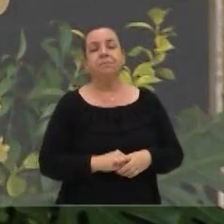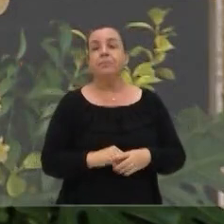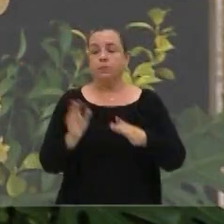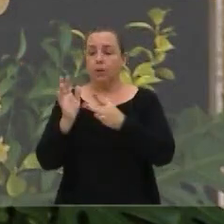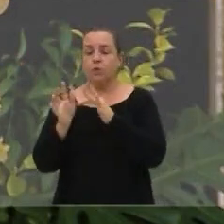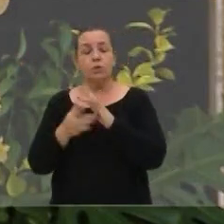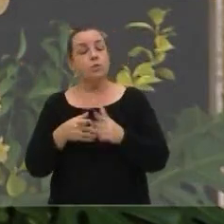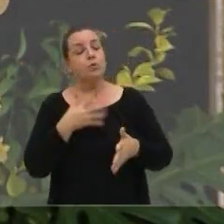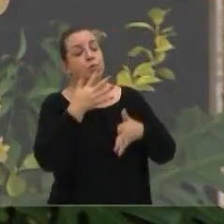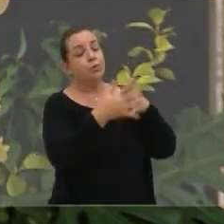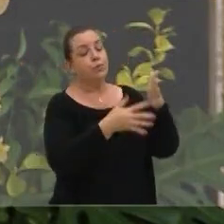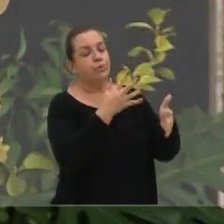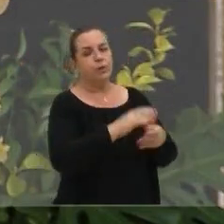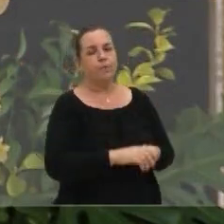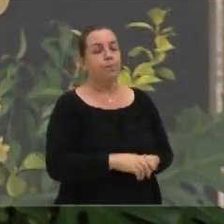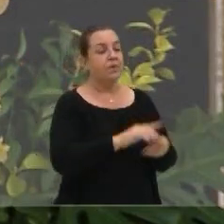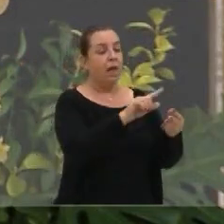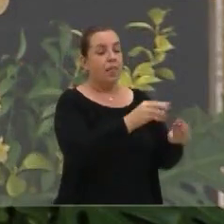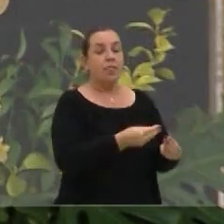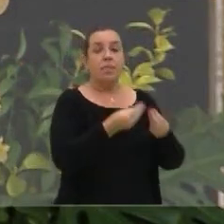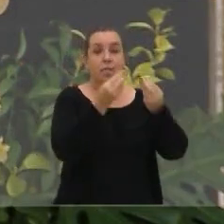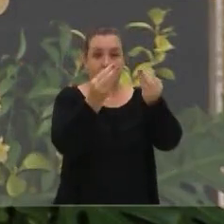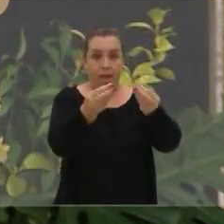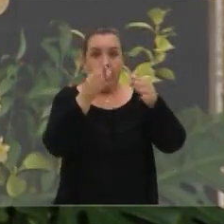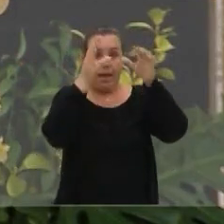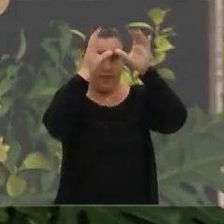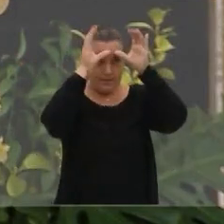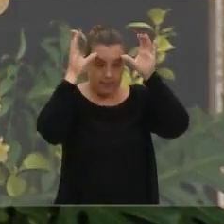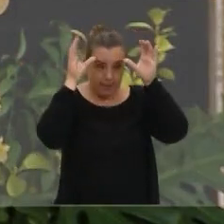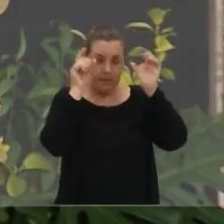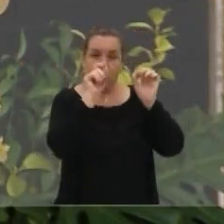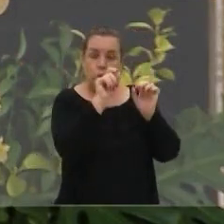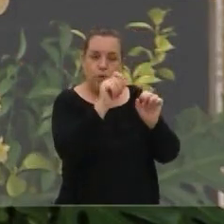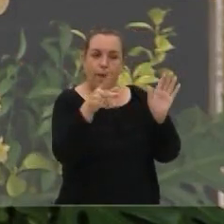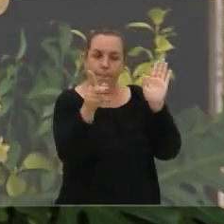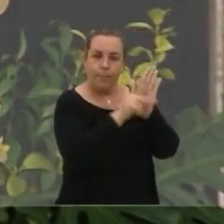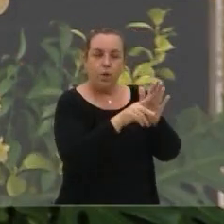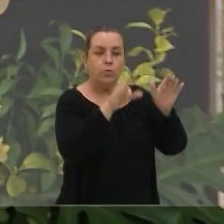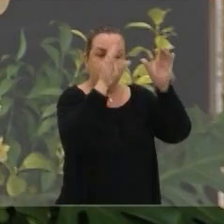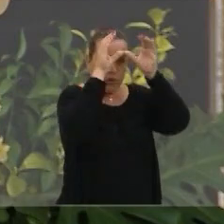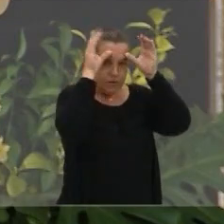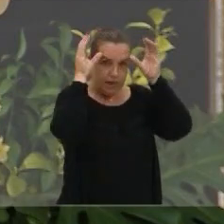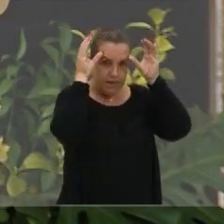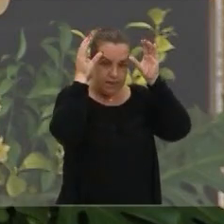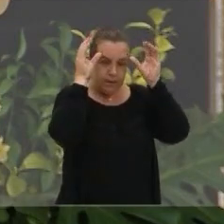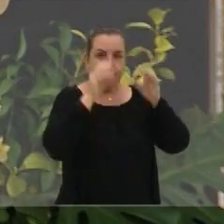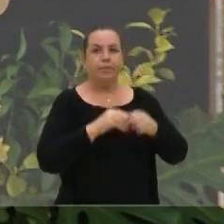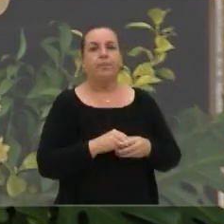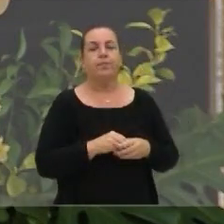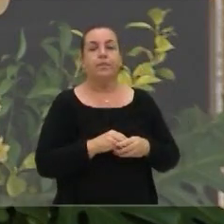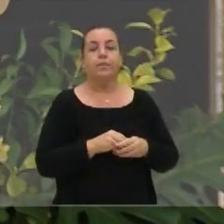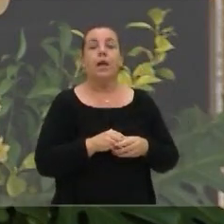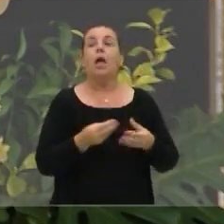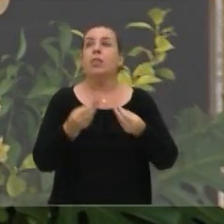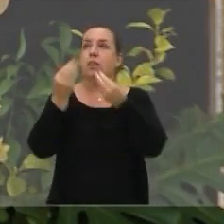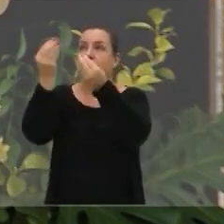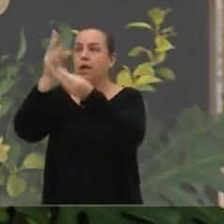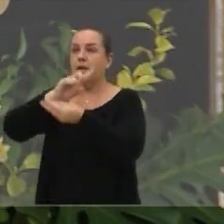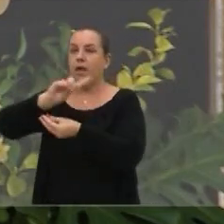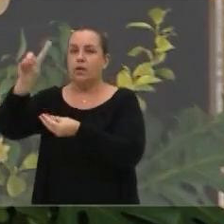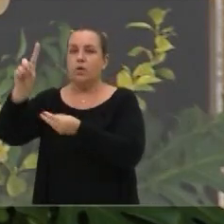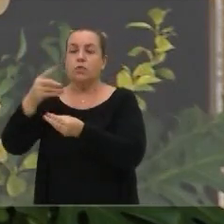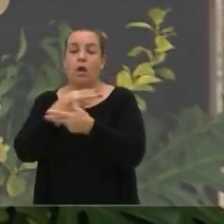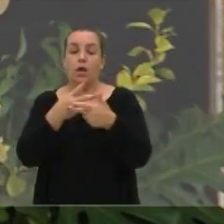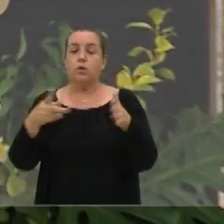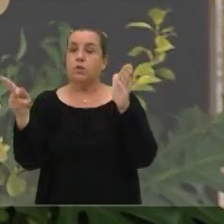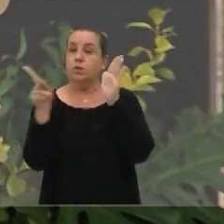Jesus então lhes disse: Dai, pois, a César o que é de César, a Deus o